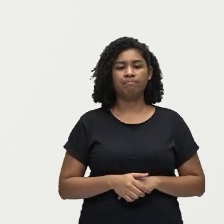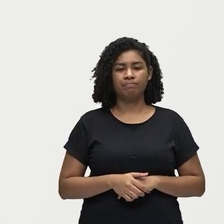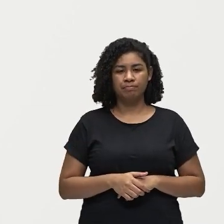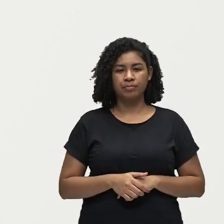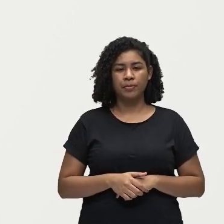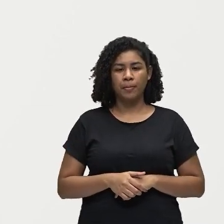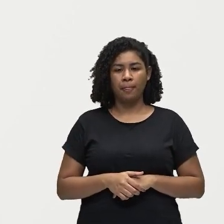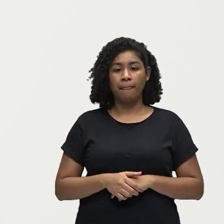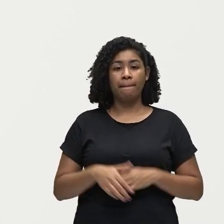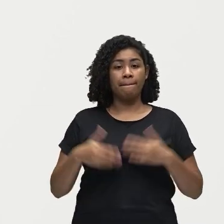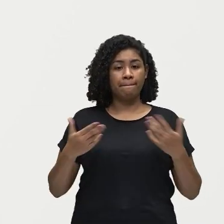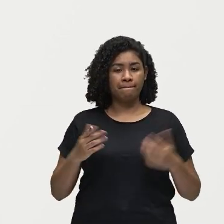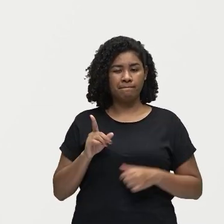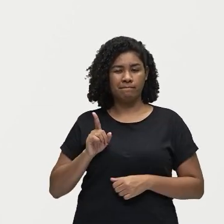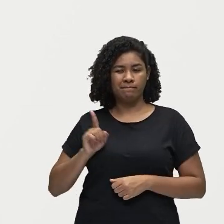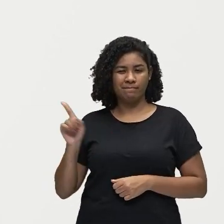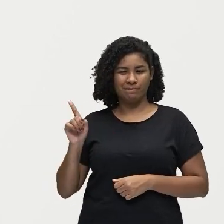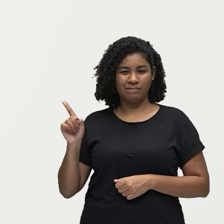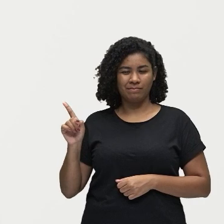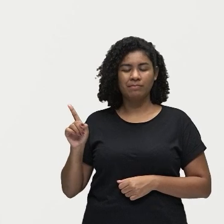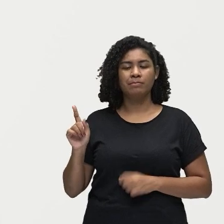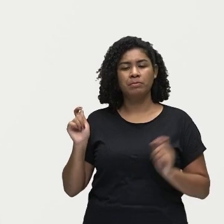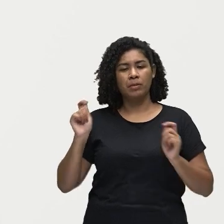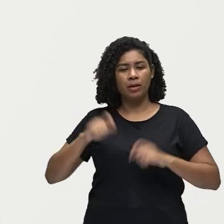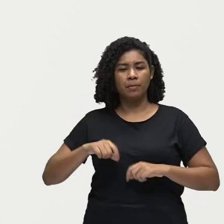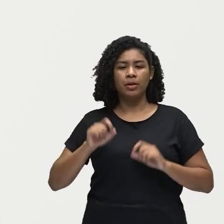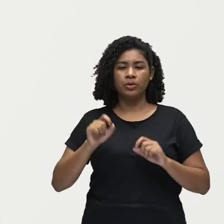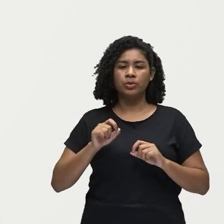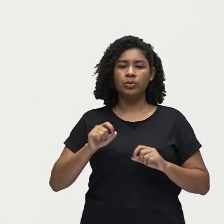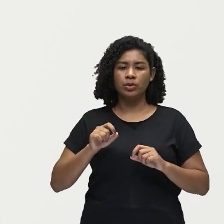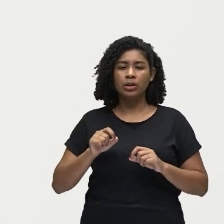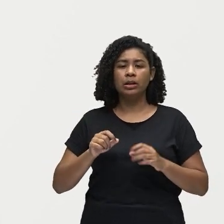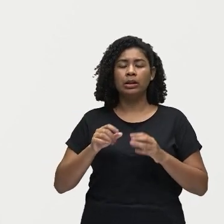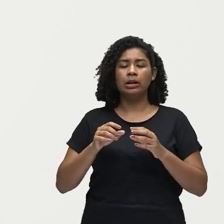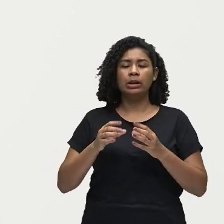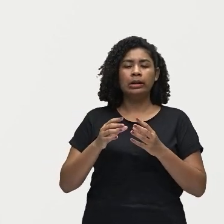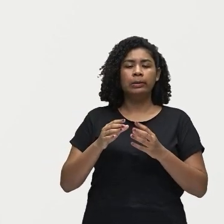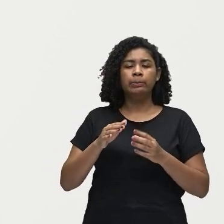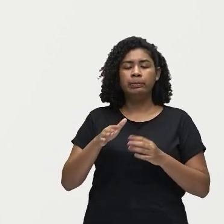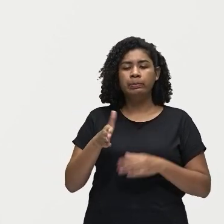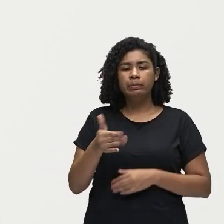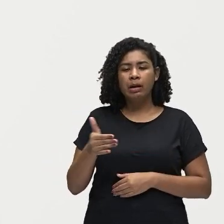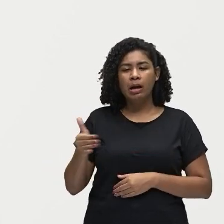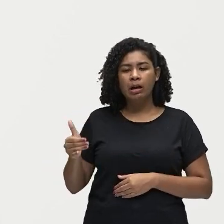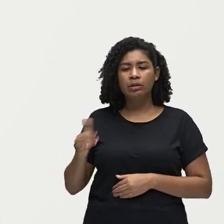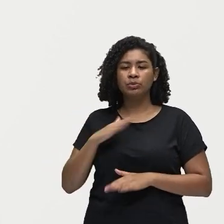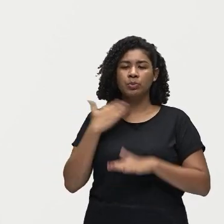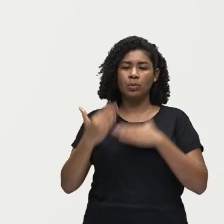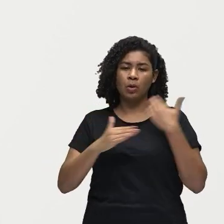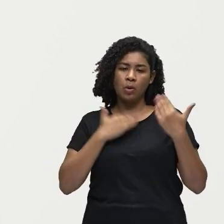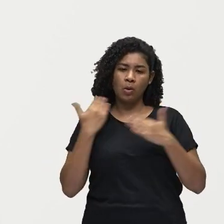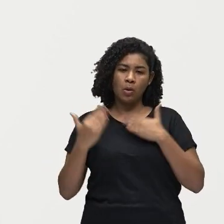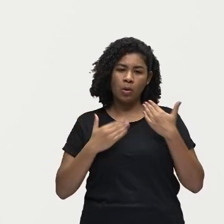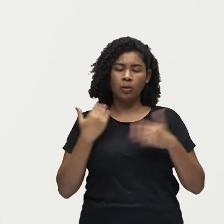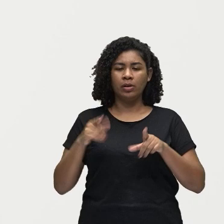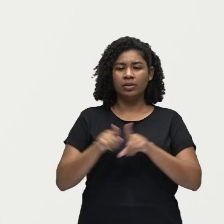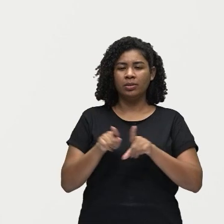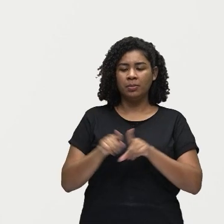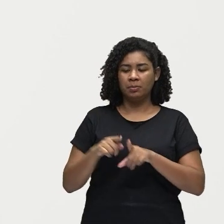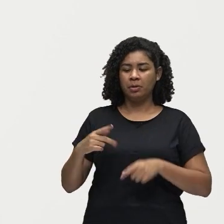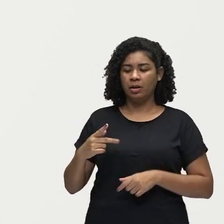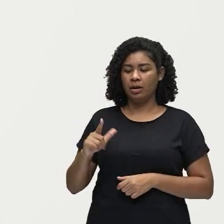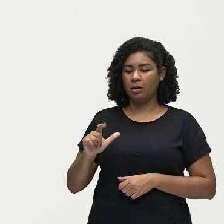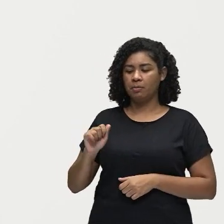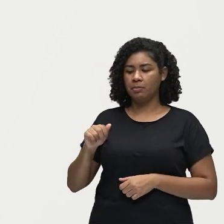fenômeno. Essa toxina aí vai atacar peixes, os peixes vão morrer, os plânctons, que a gente já viu que é